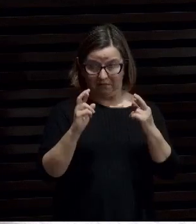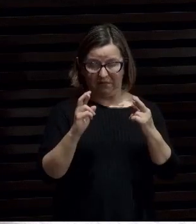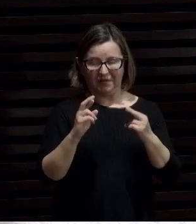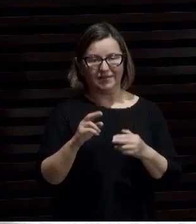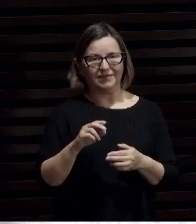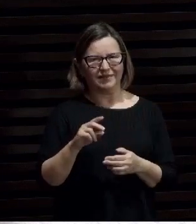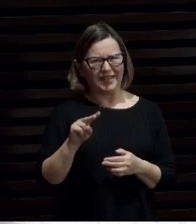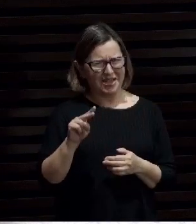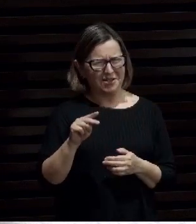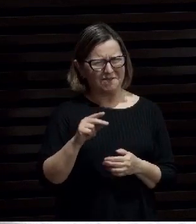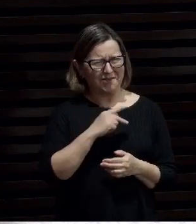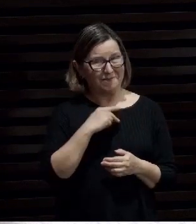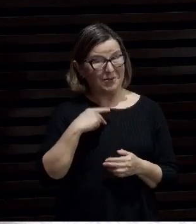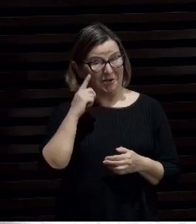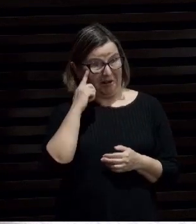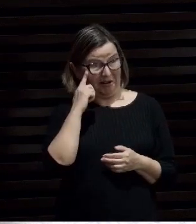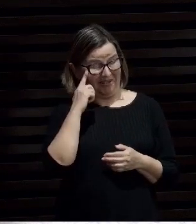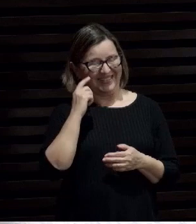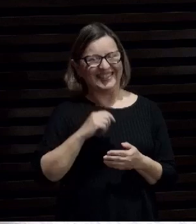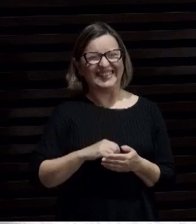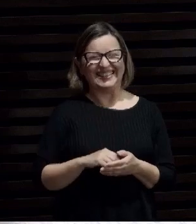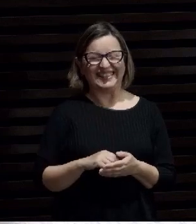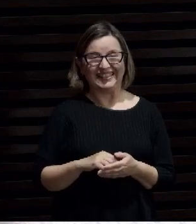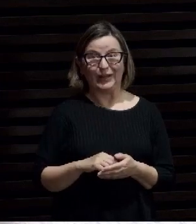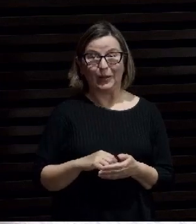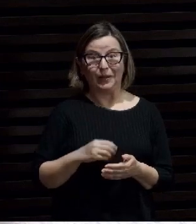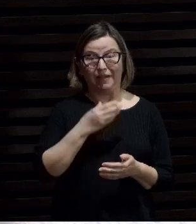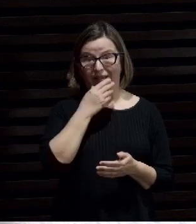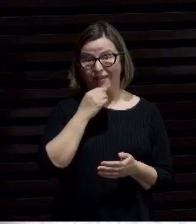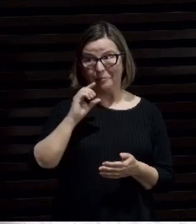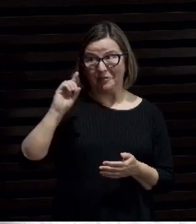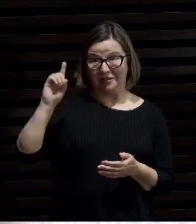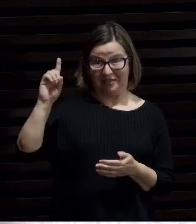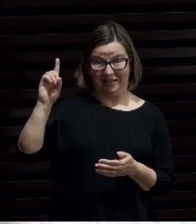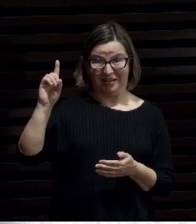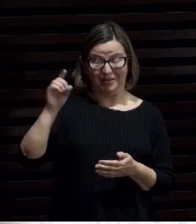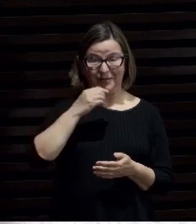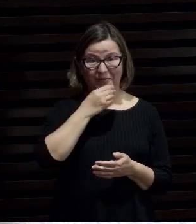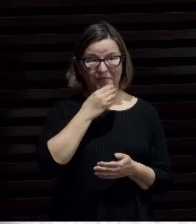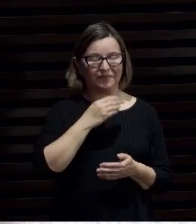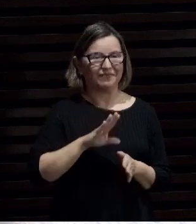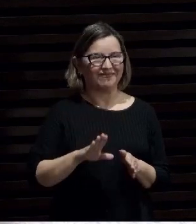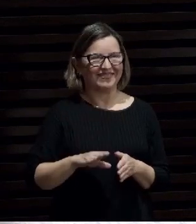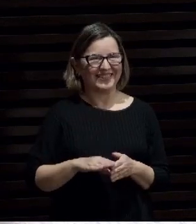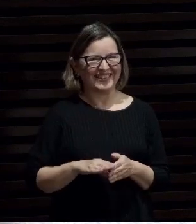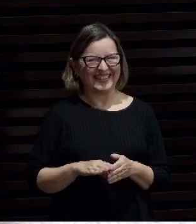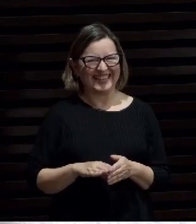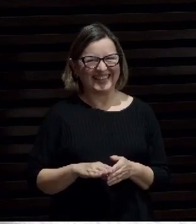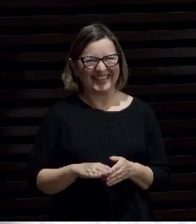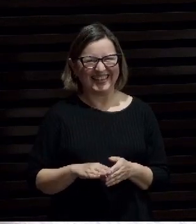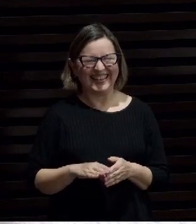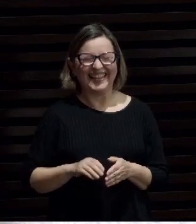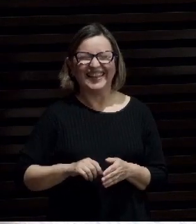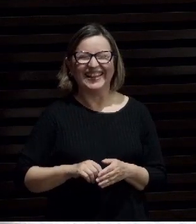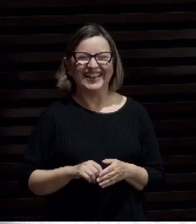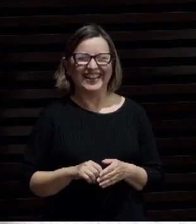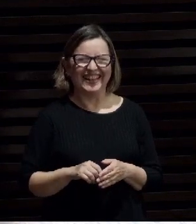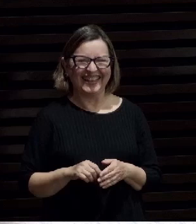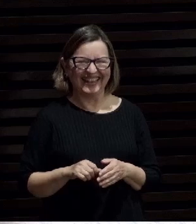Glênio, um homem de Deus, a diferença é que ele reconhece que ele é um crátula.